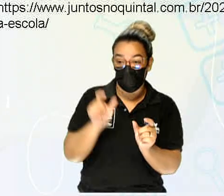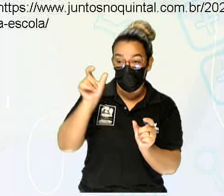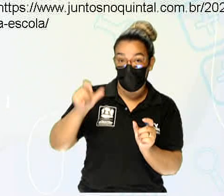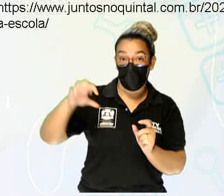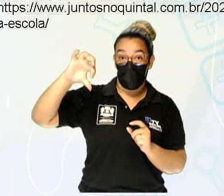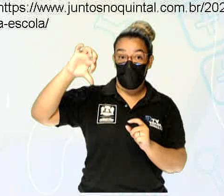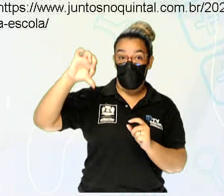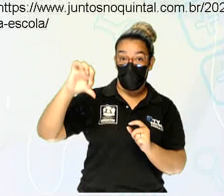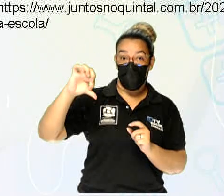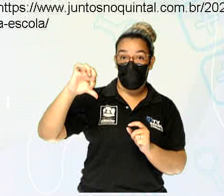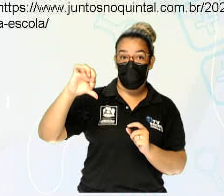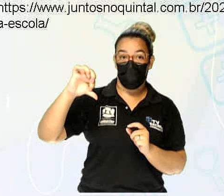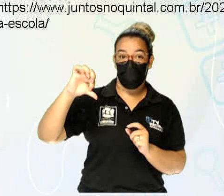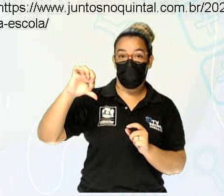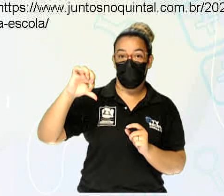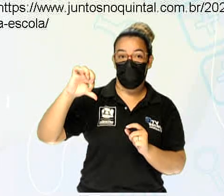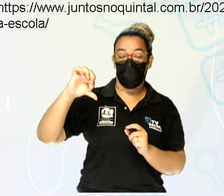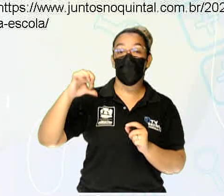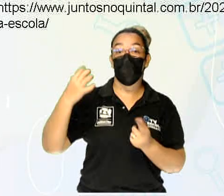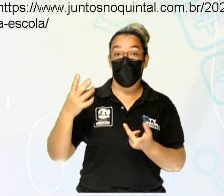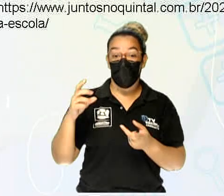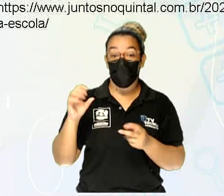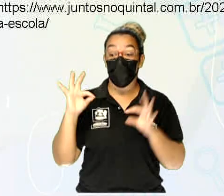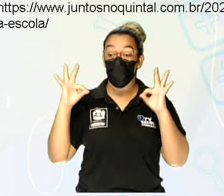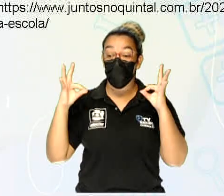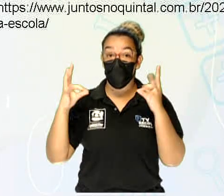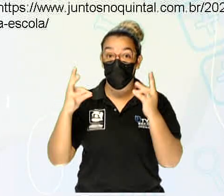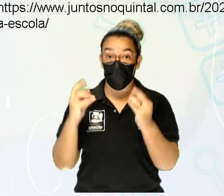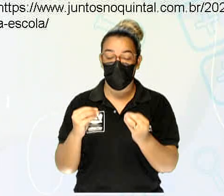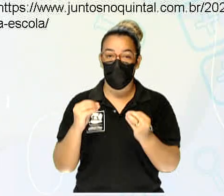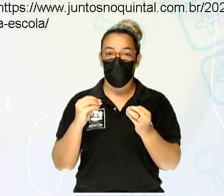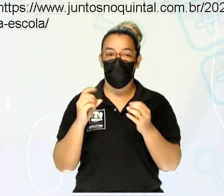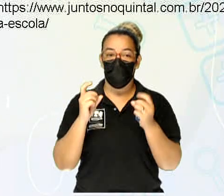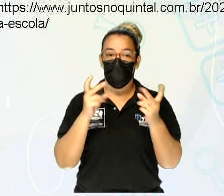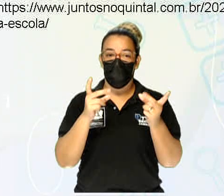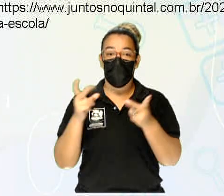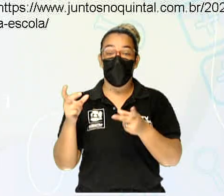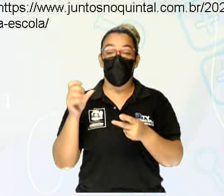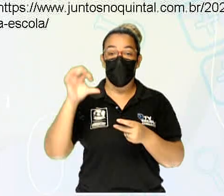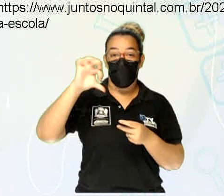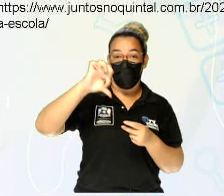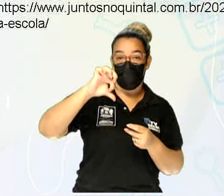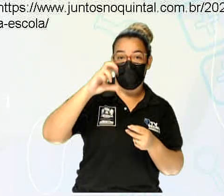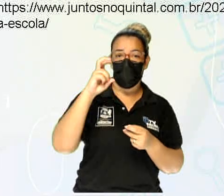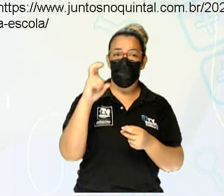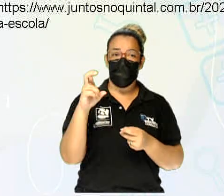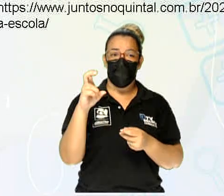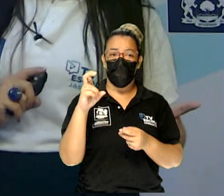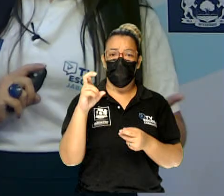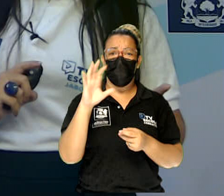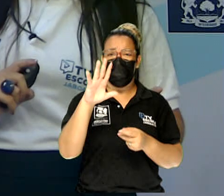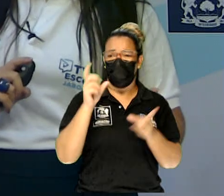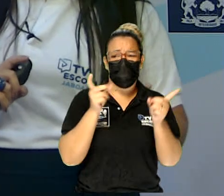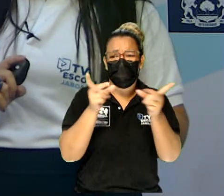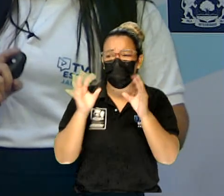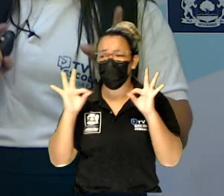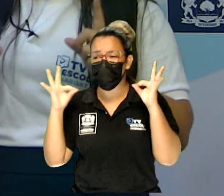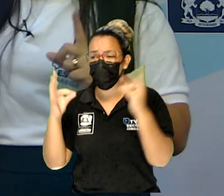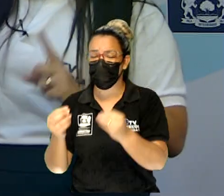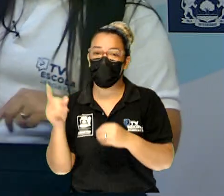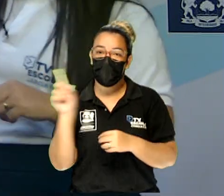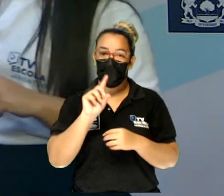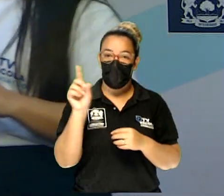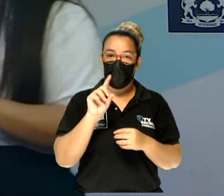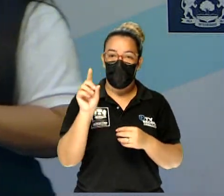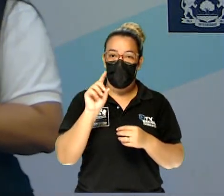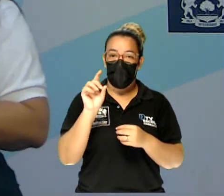E as 5 unidades, que eram todos os ingressos que estavam à venda, 95. Só que eu não vendi todos, eu só